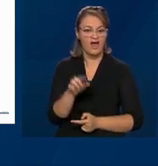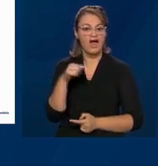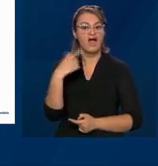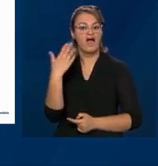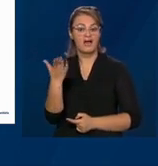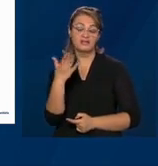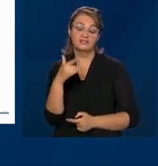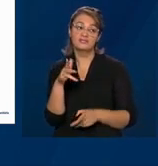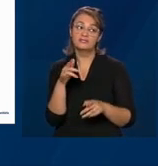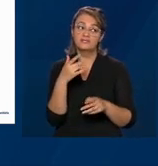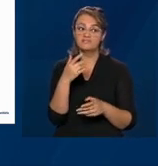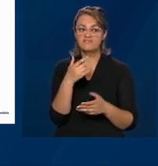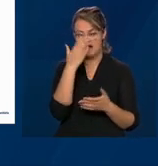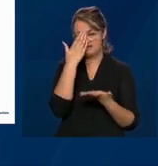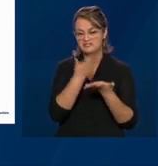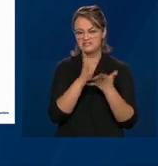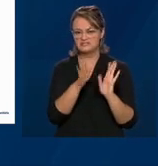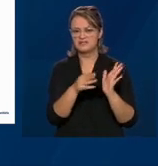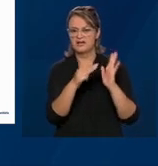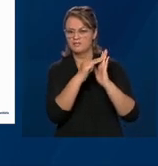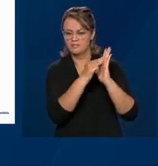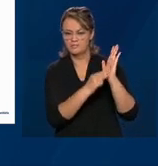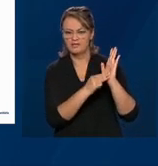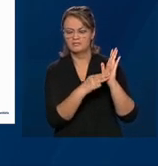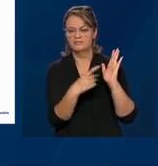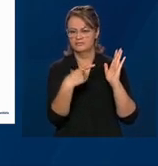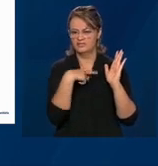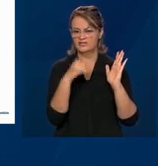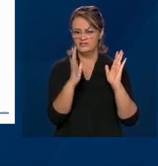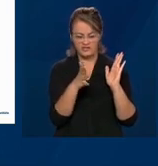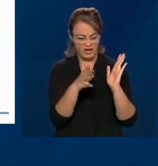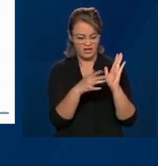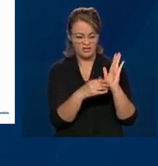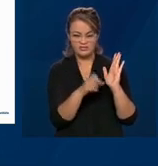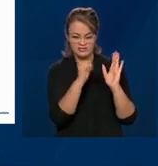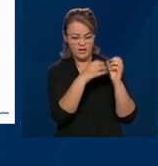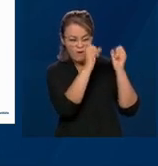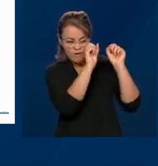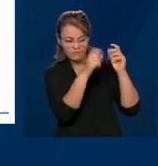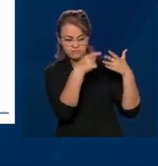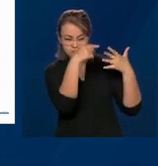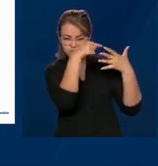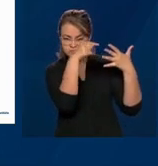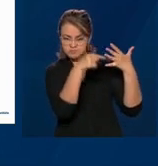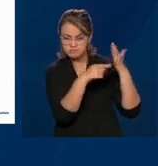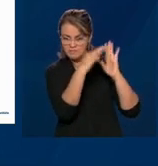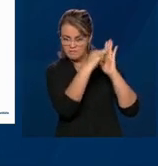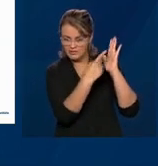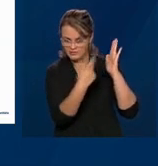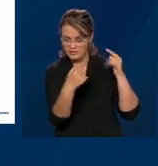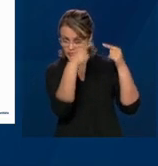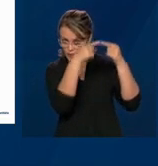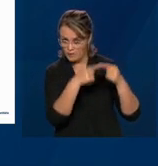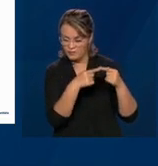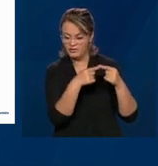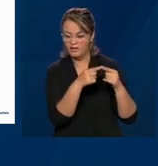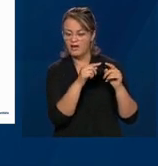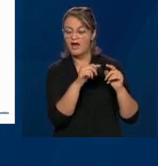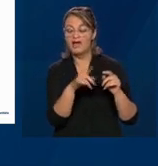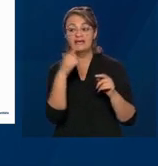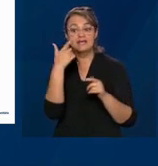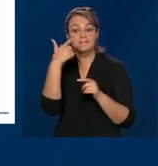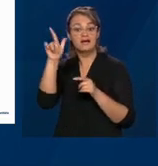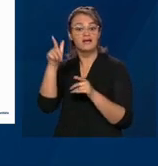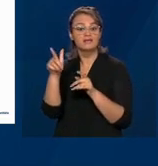gente espera de método para que se possa liberar essa vacina, e também fazer o controle de qualidade